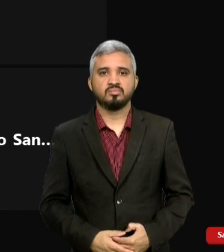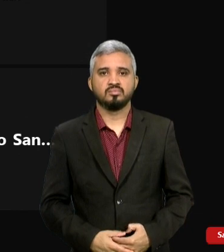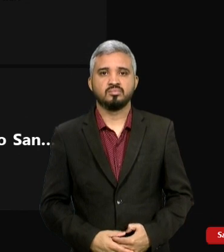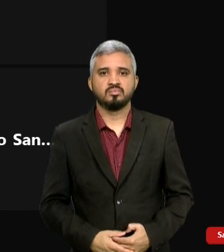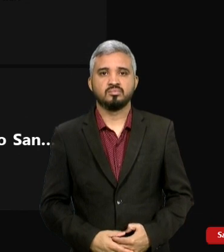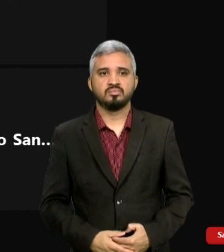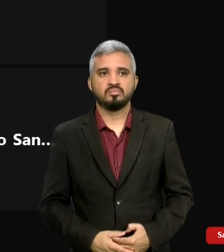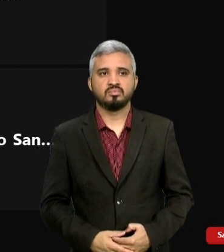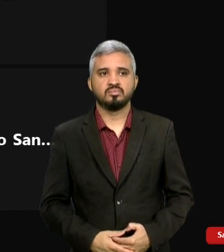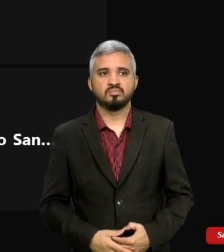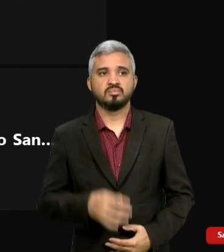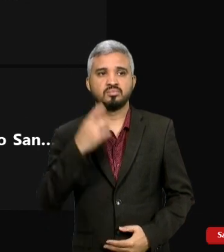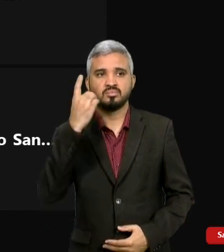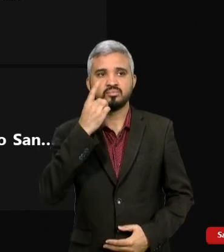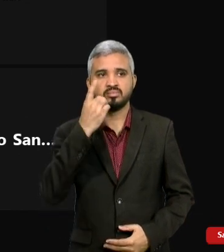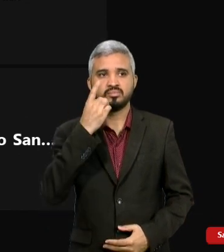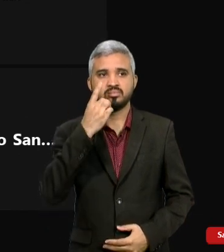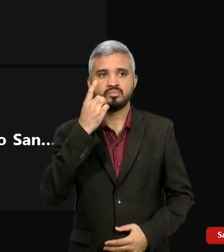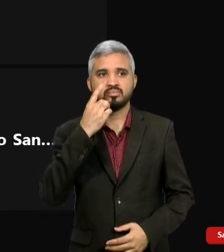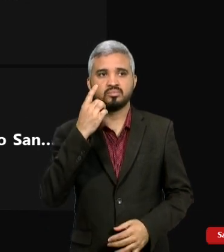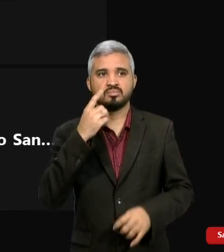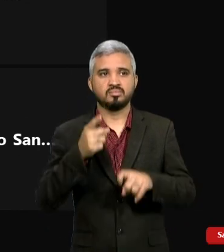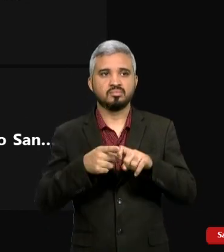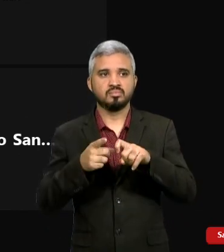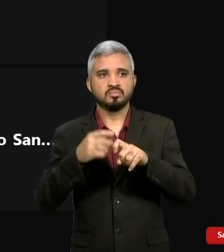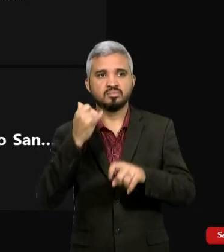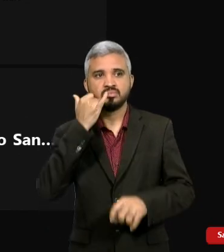O áudio, deputado Iglésio.